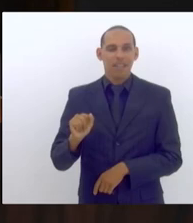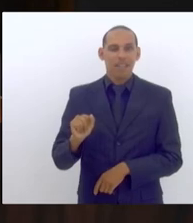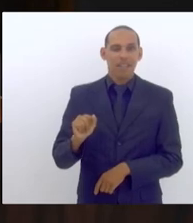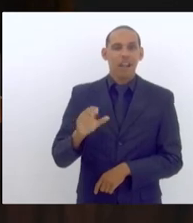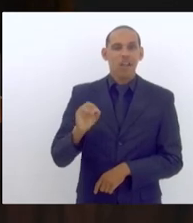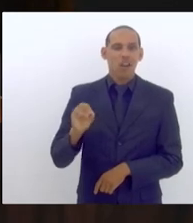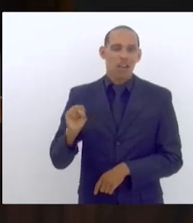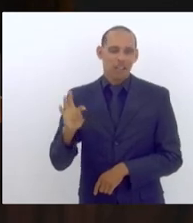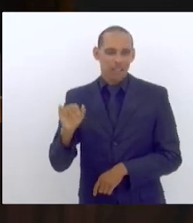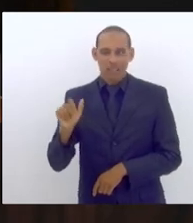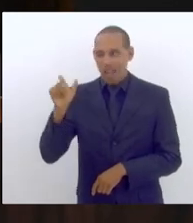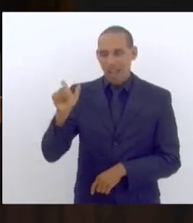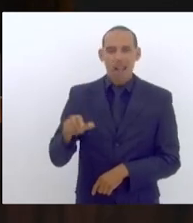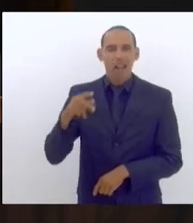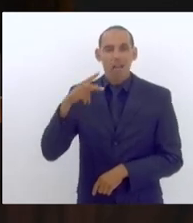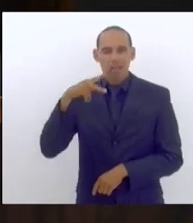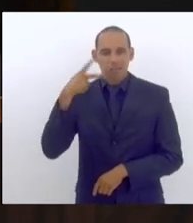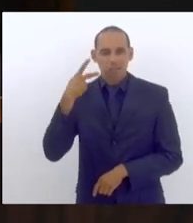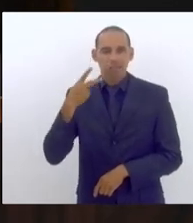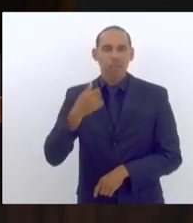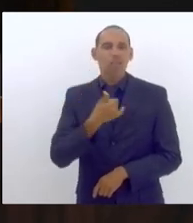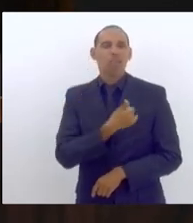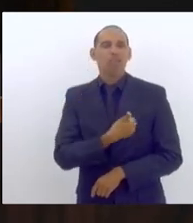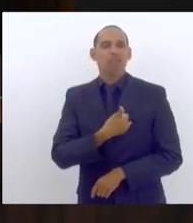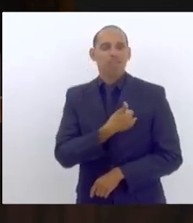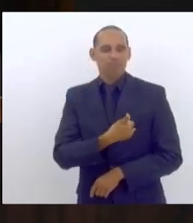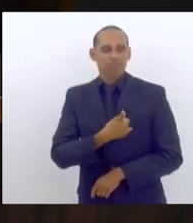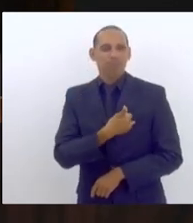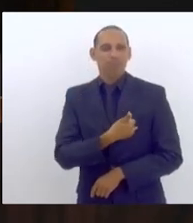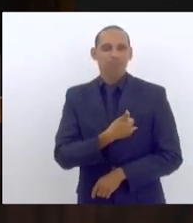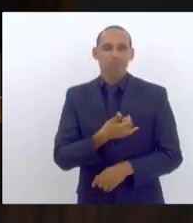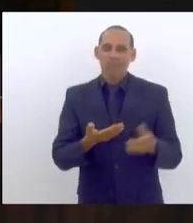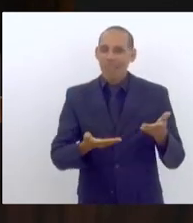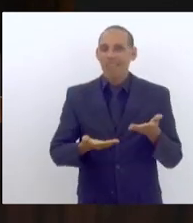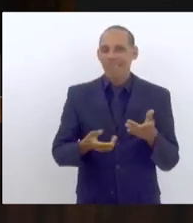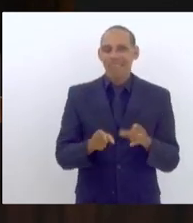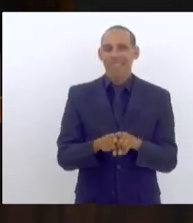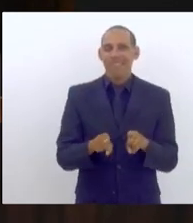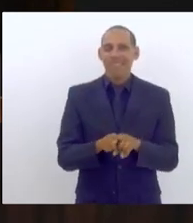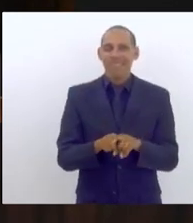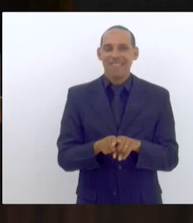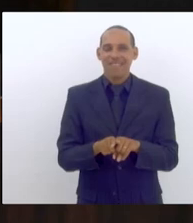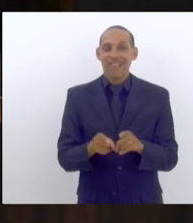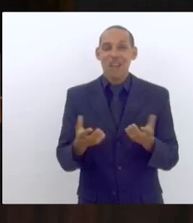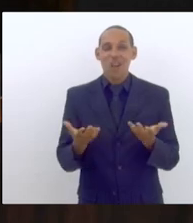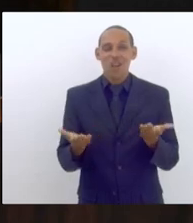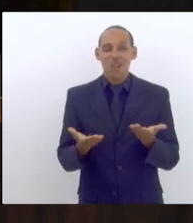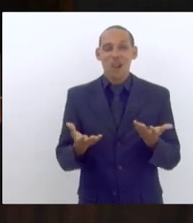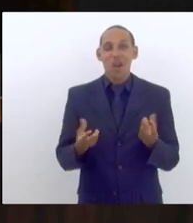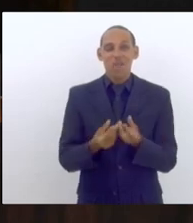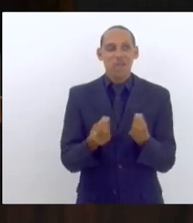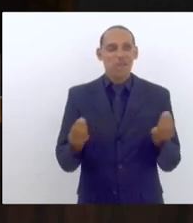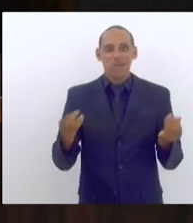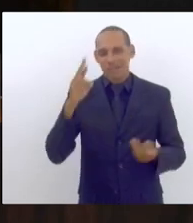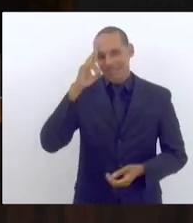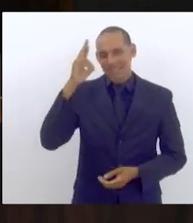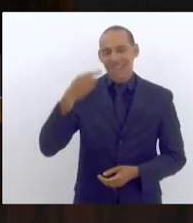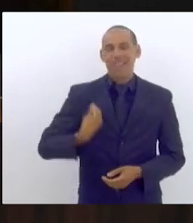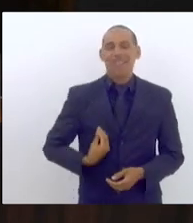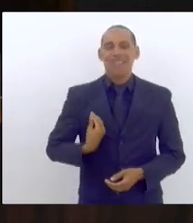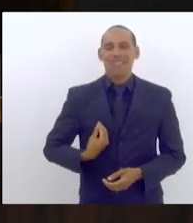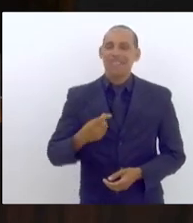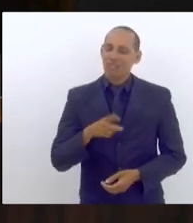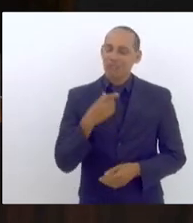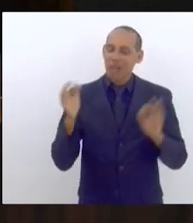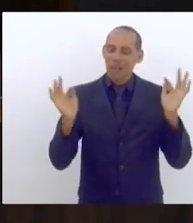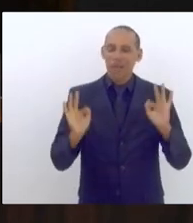a doutora Letícia Costa, que é vereadora de São João de Meriti, seja muito bem-vindo. Hoje está recheado de autoridades aqui, a gente fica muito feliz